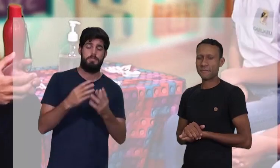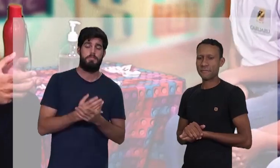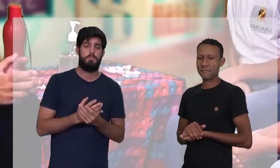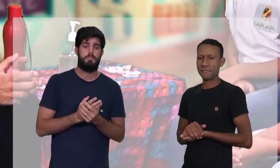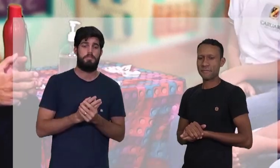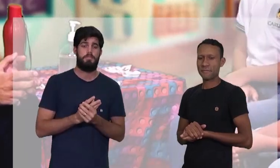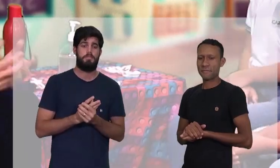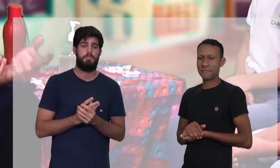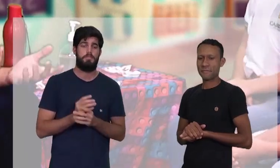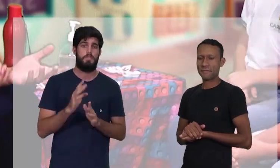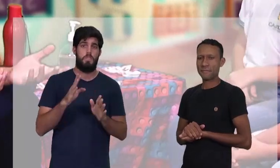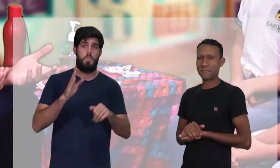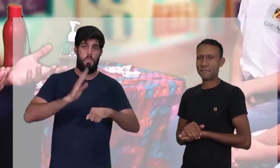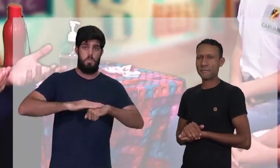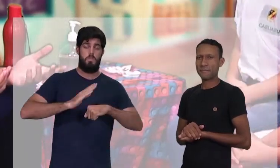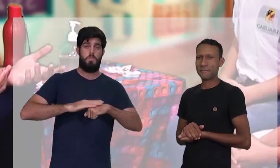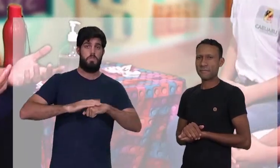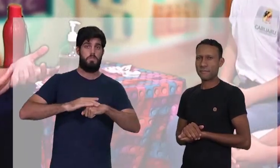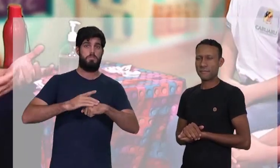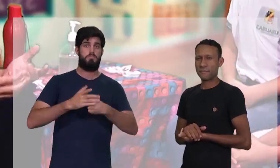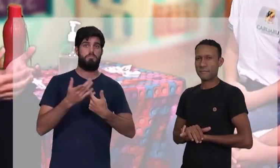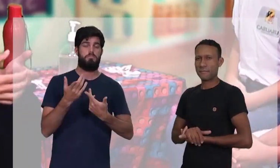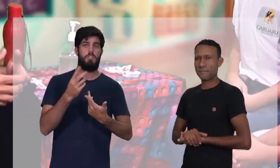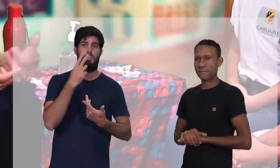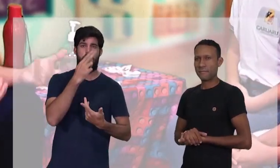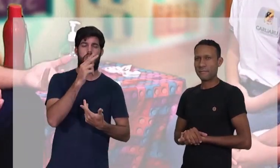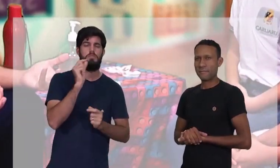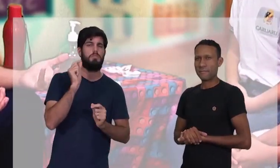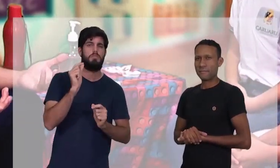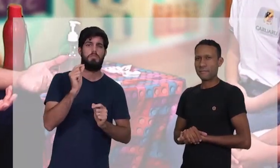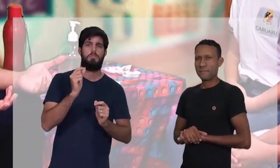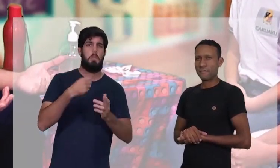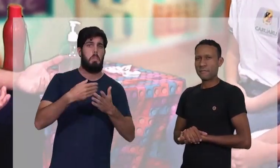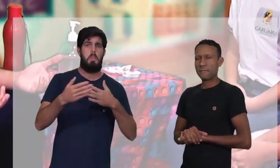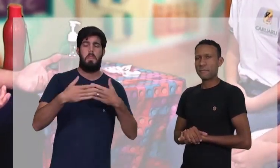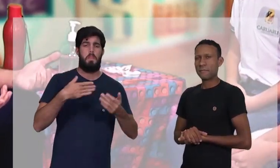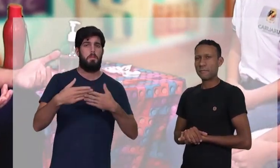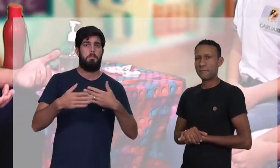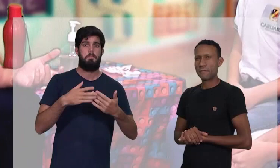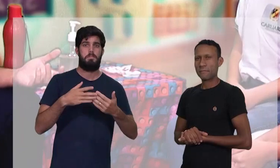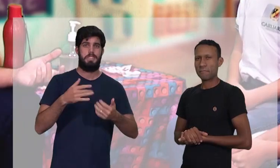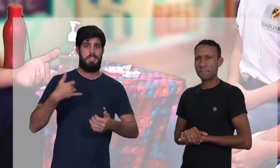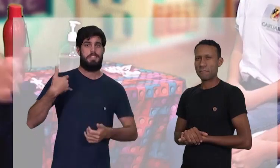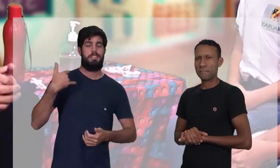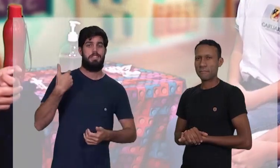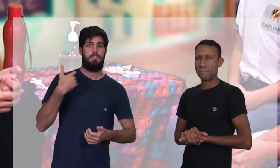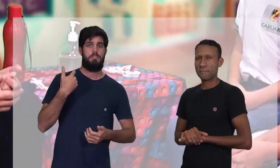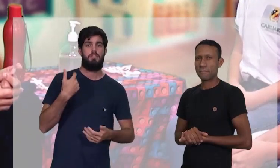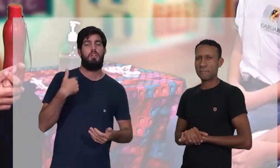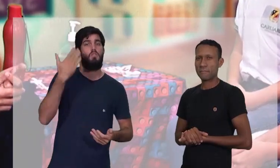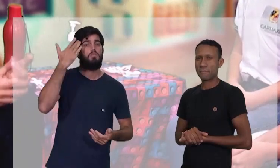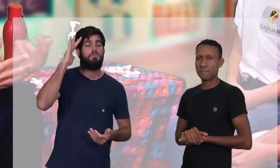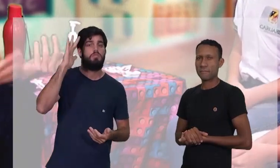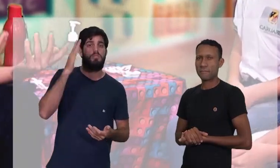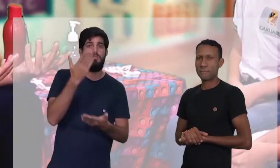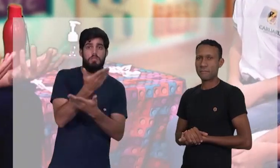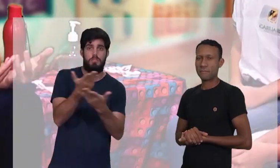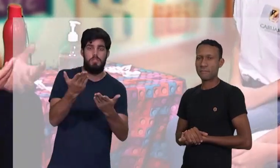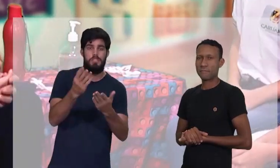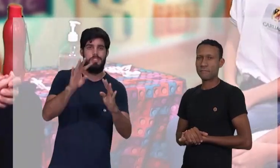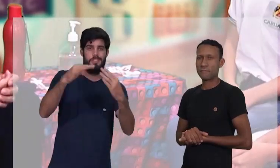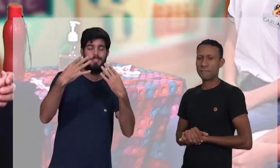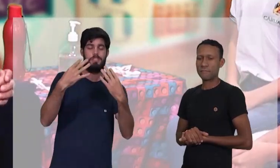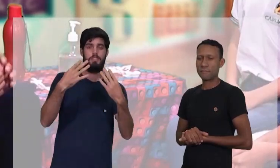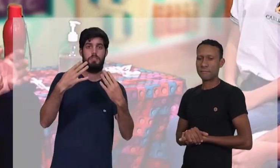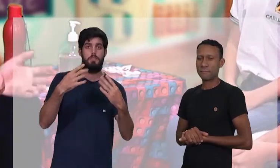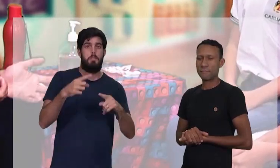aqui, o autoconhecimento, eu acho que independe da idade, né? Eu não sei vocês aí que estão assistindo, mas quando eles